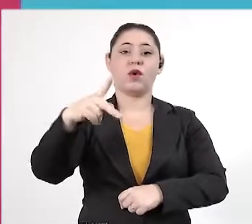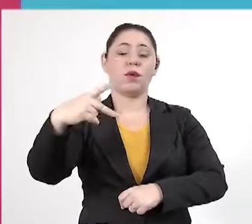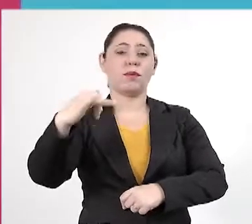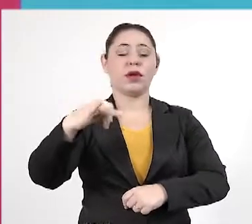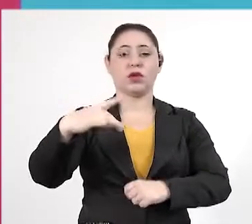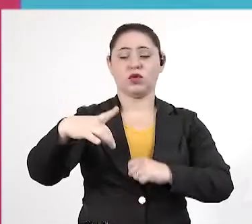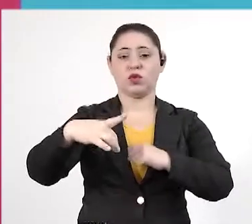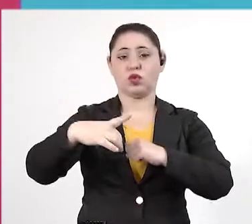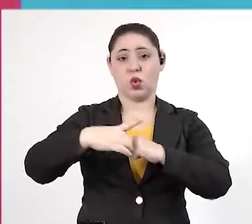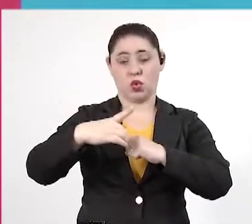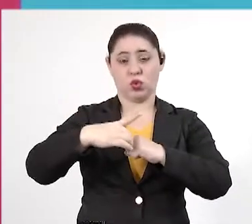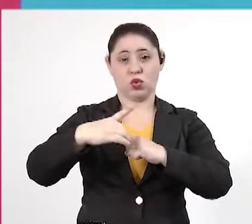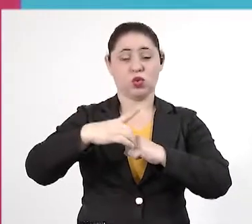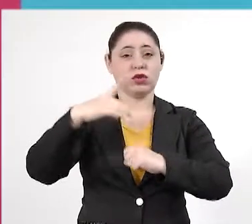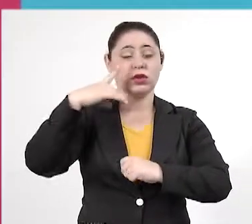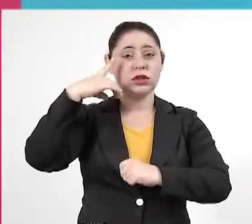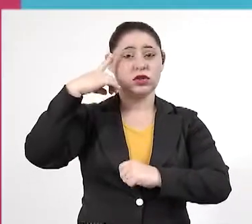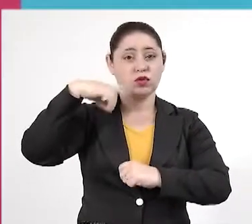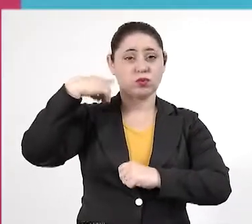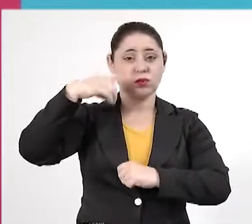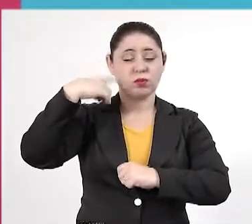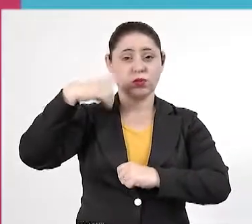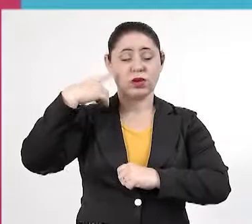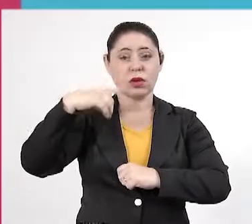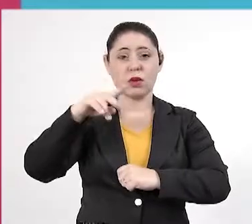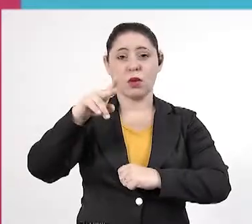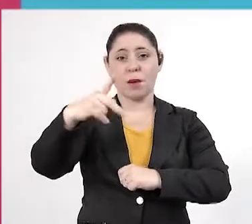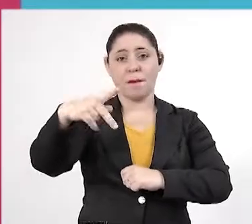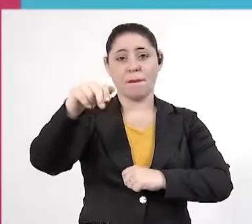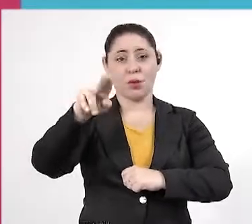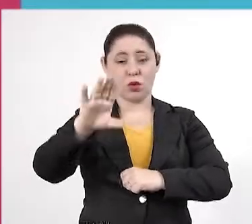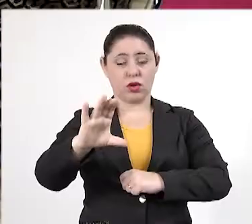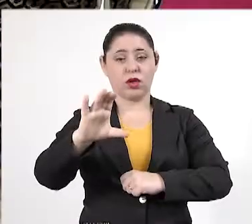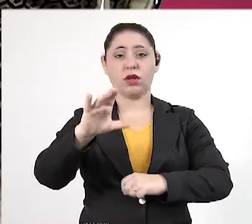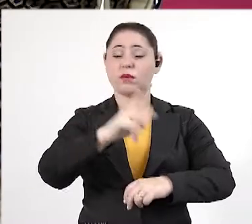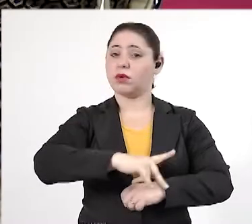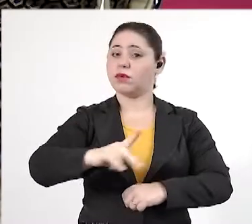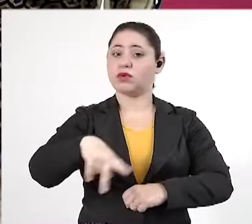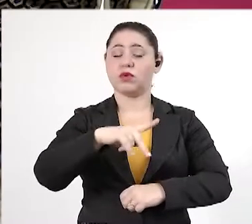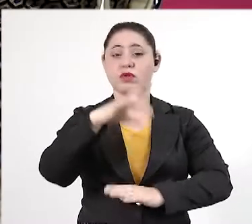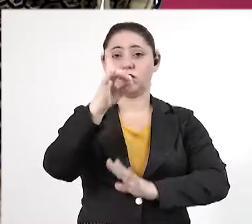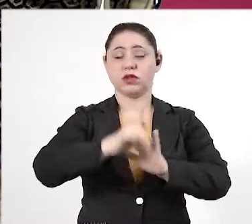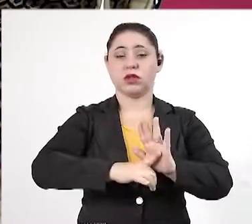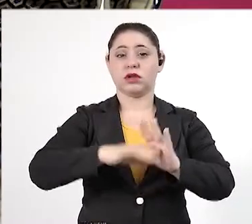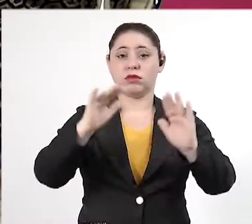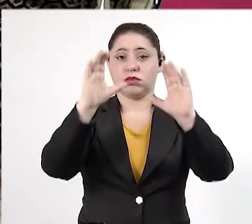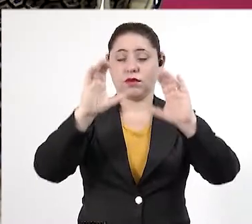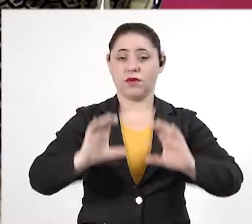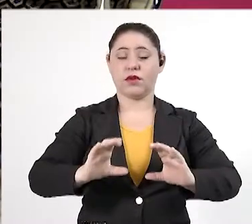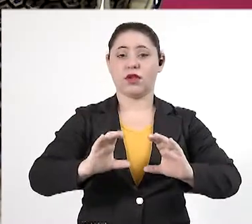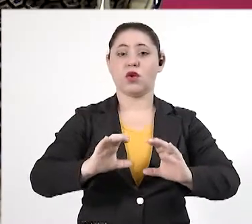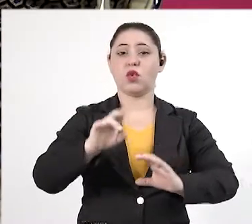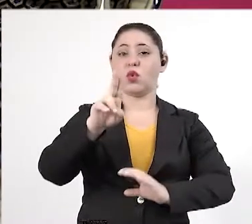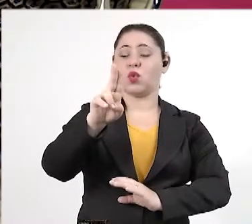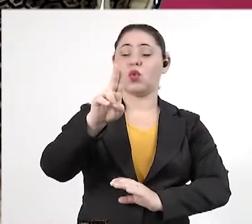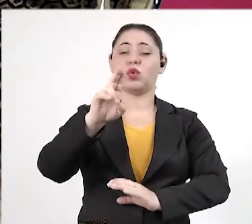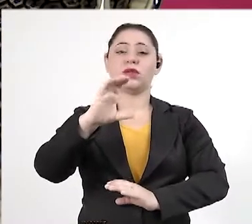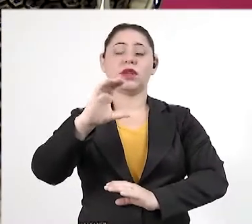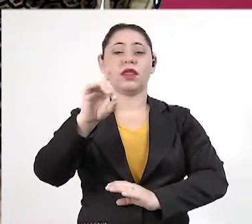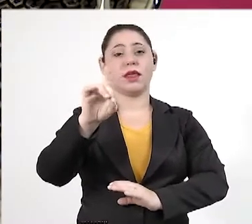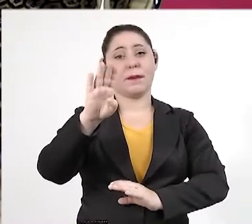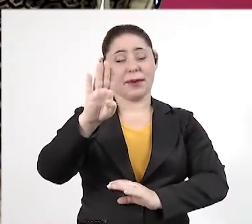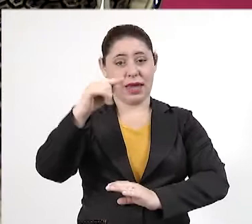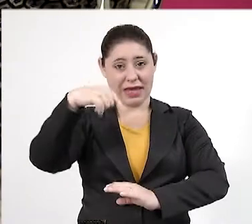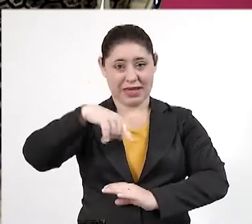Volpe, doutora em Direito pela PUC São Paulo e professora de Direito Civil da graduação e pós-graduação da